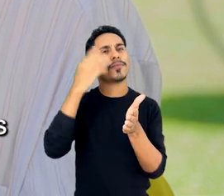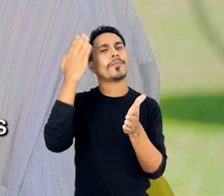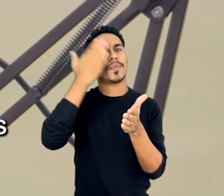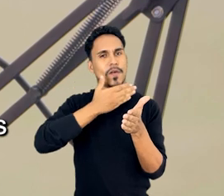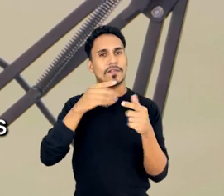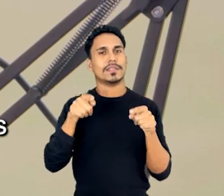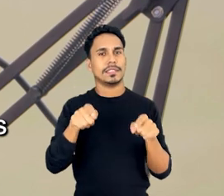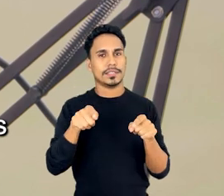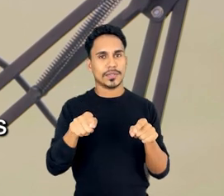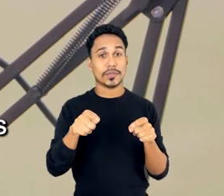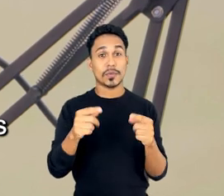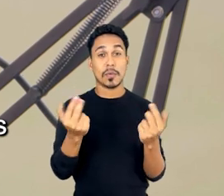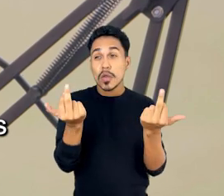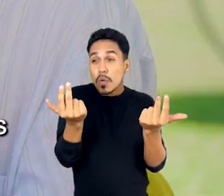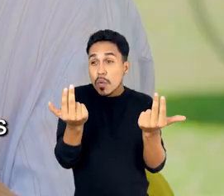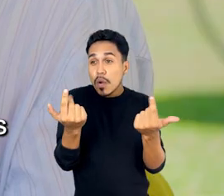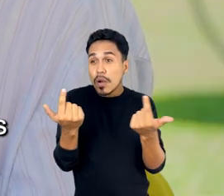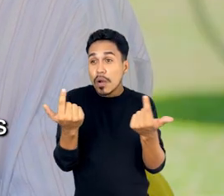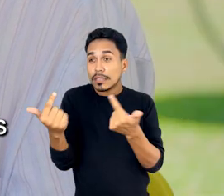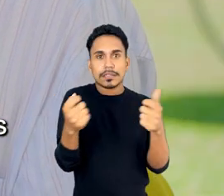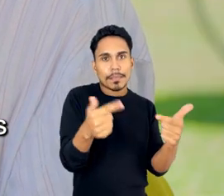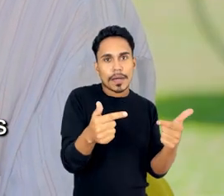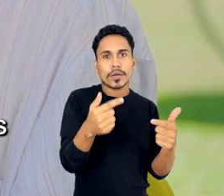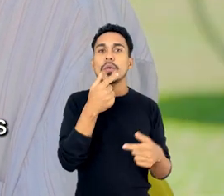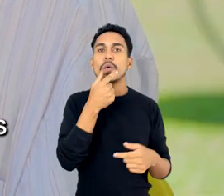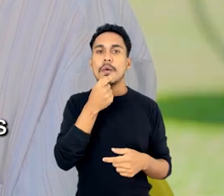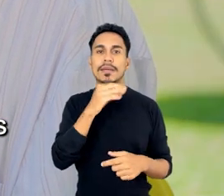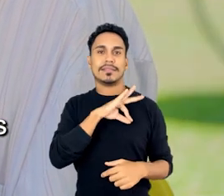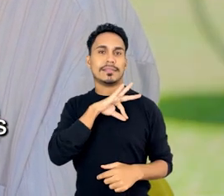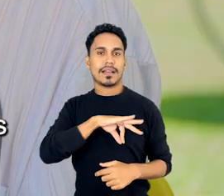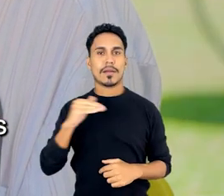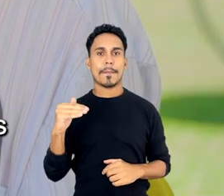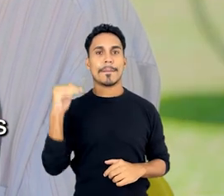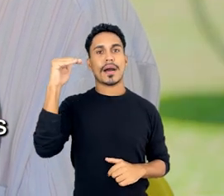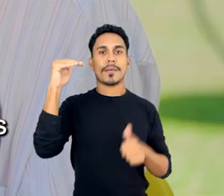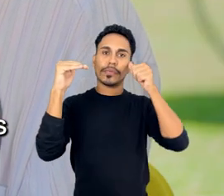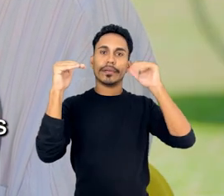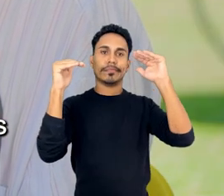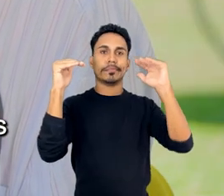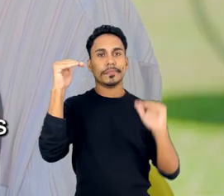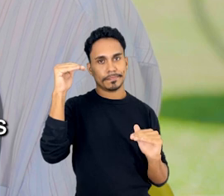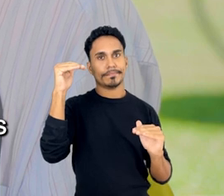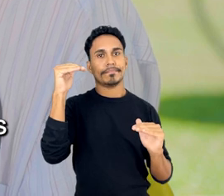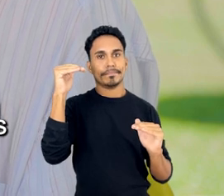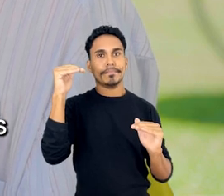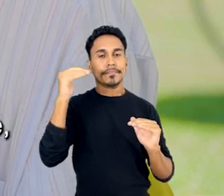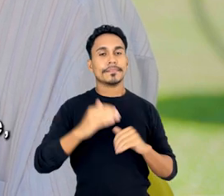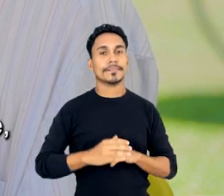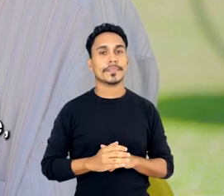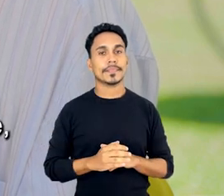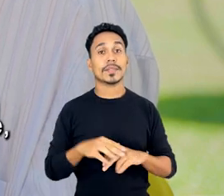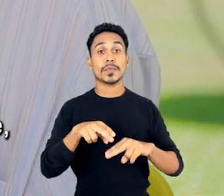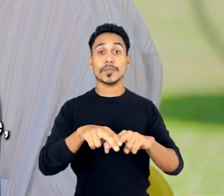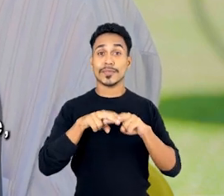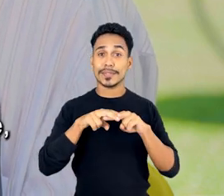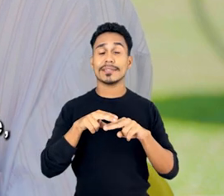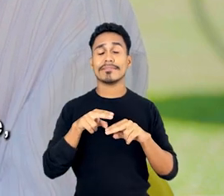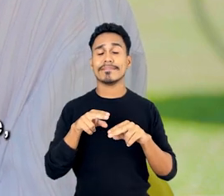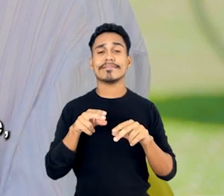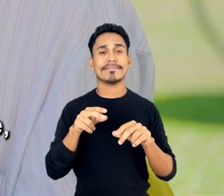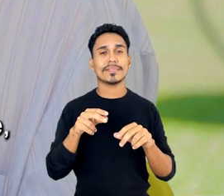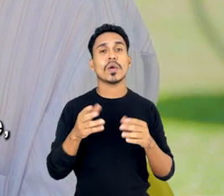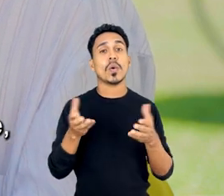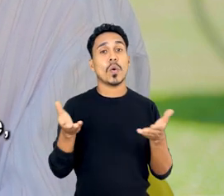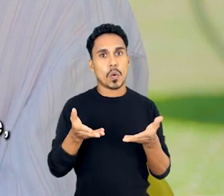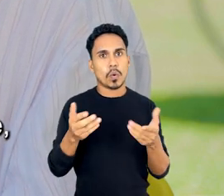mostrando paraas mesmas funções homens acabam recebendo mais do que mulheres eh então a realidade